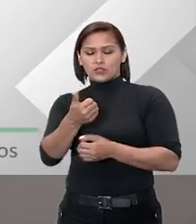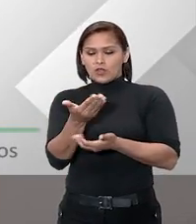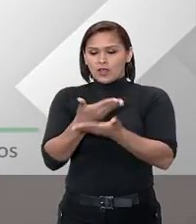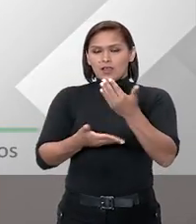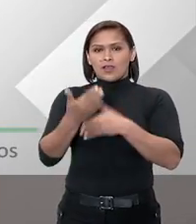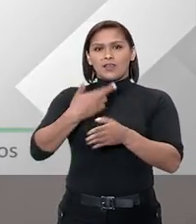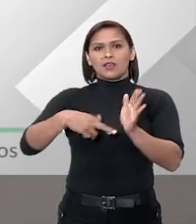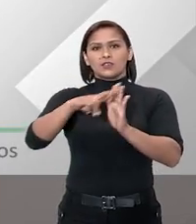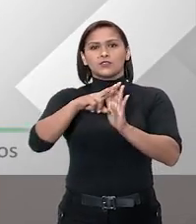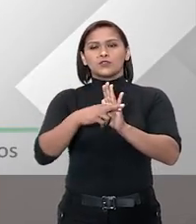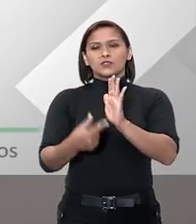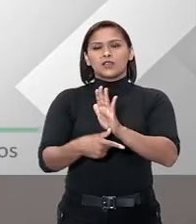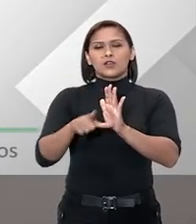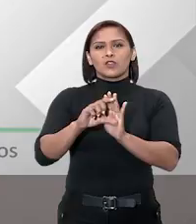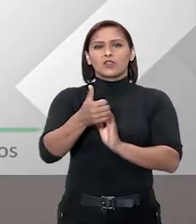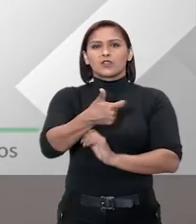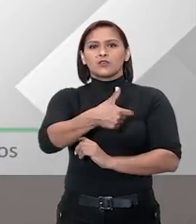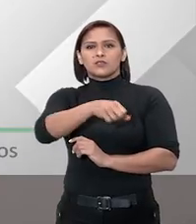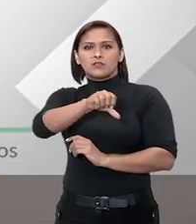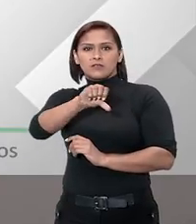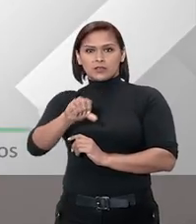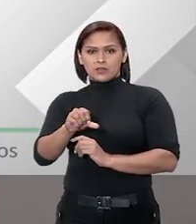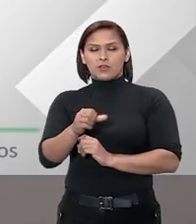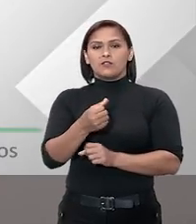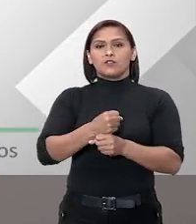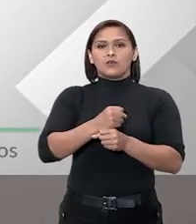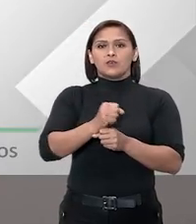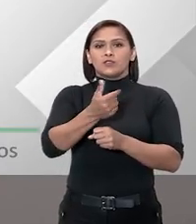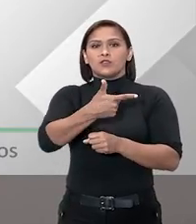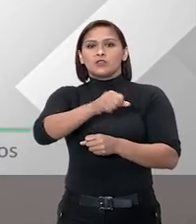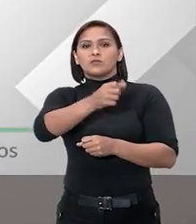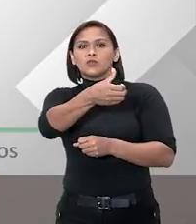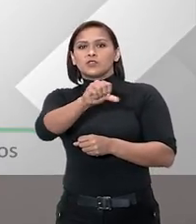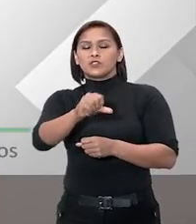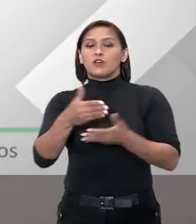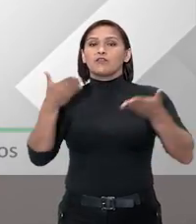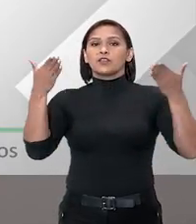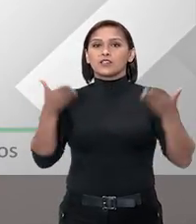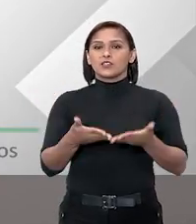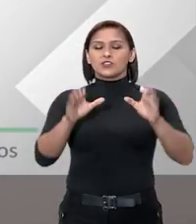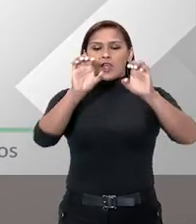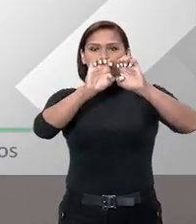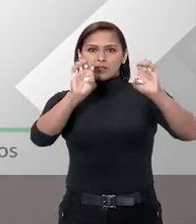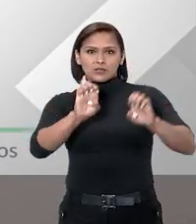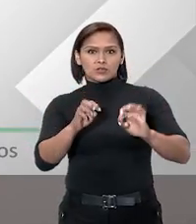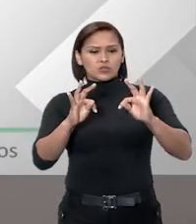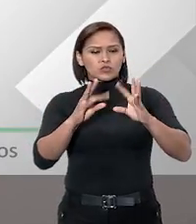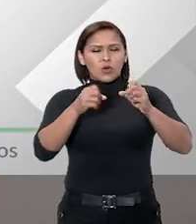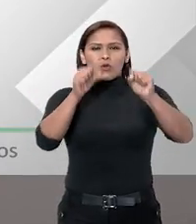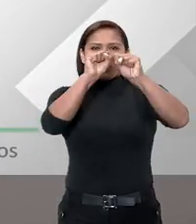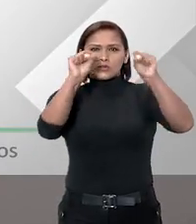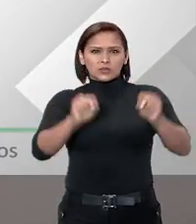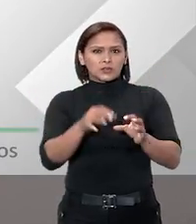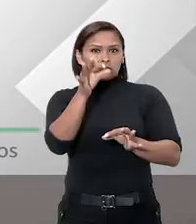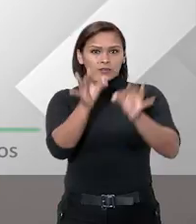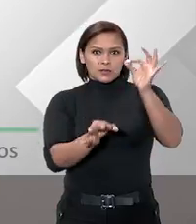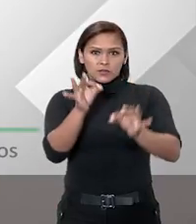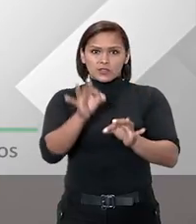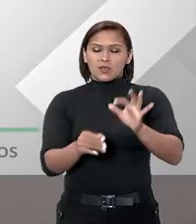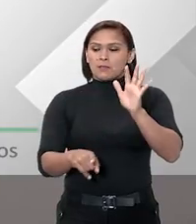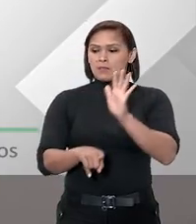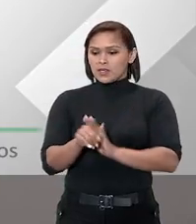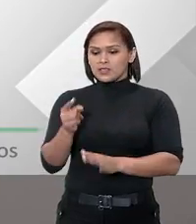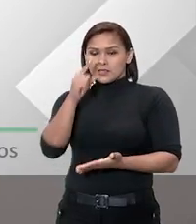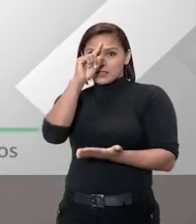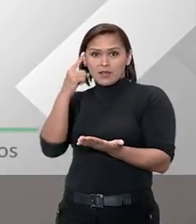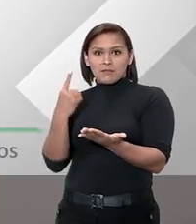da resolução antes referida, 299 de 2019, ela já estruturou o sistema de justiça para que